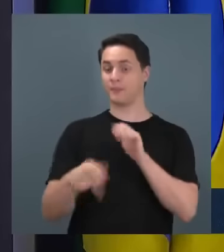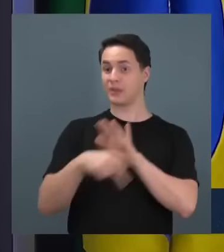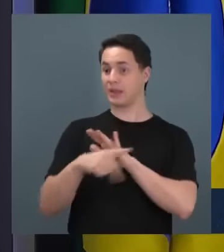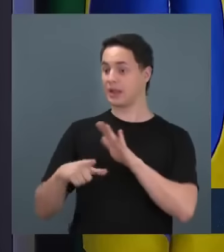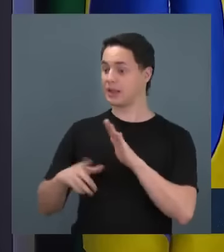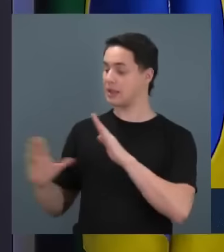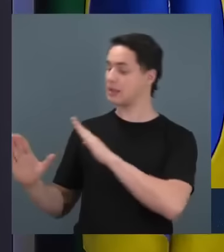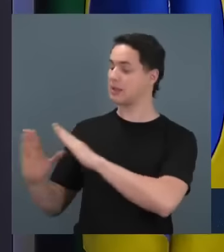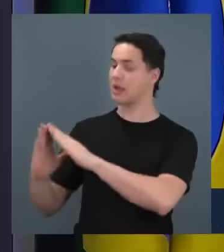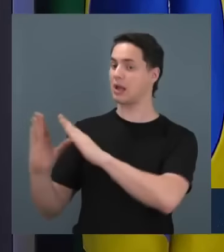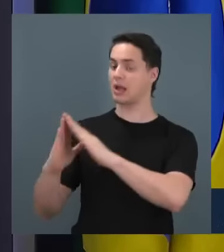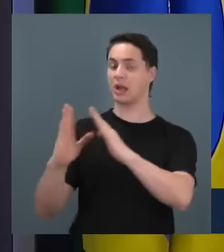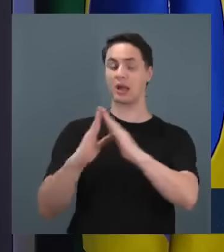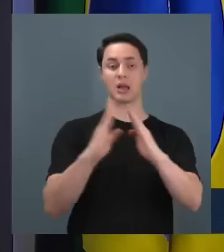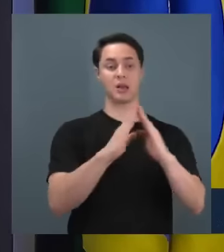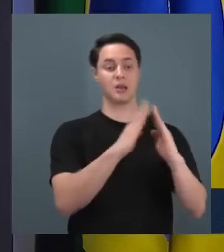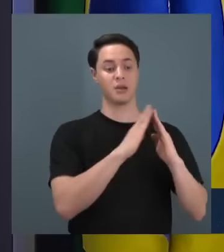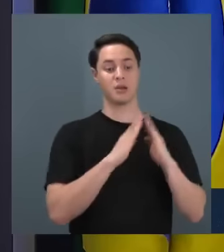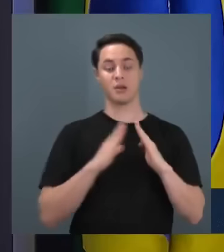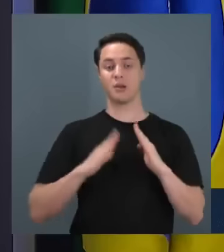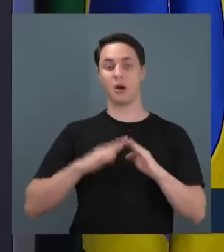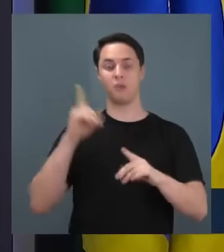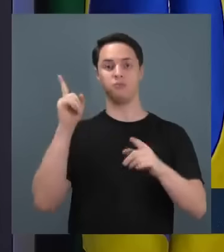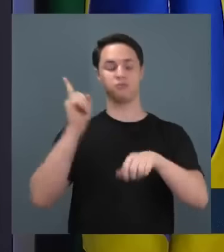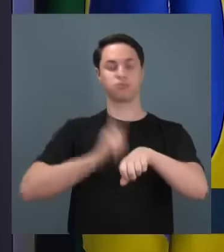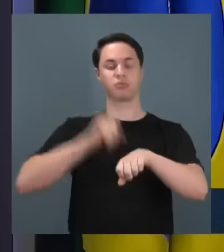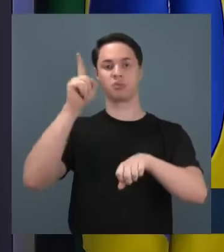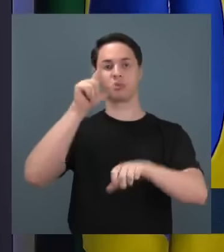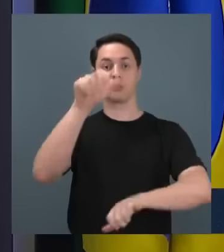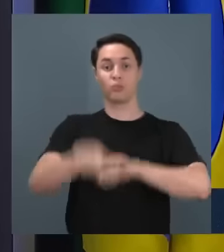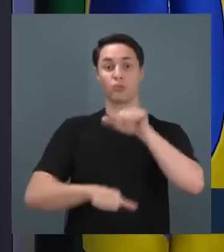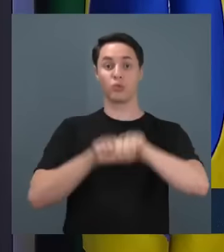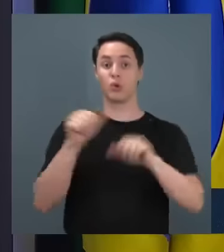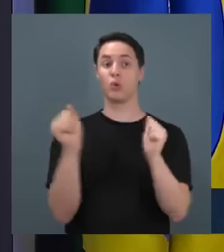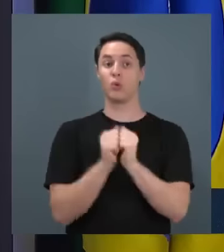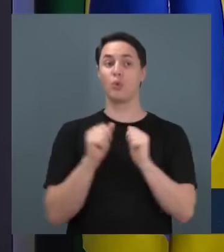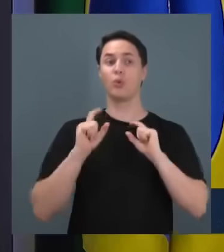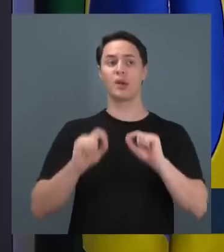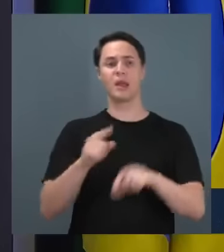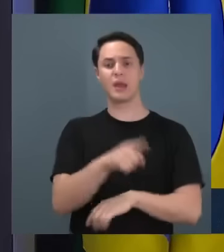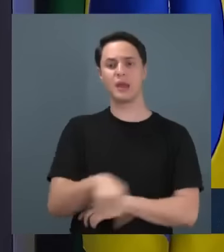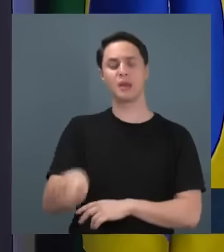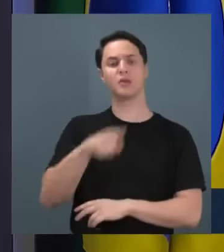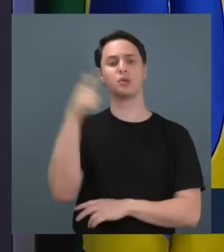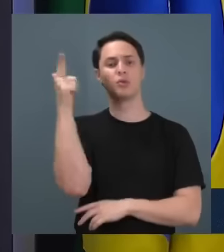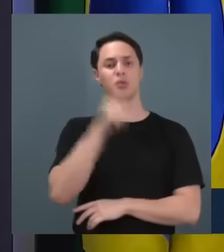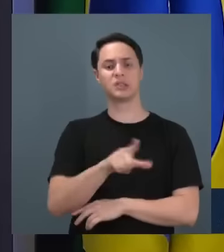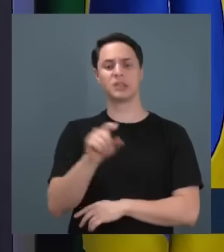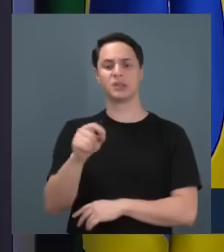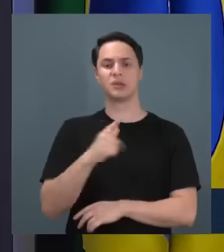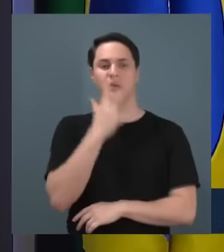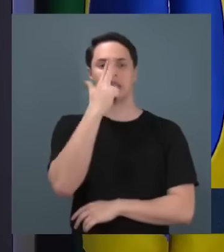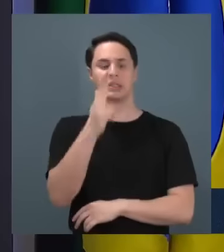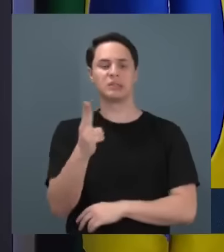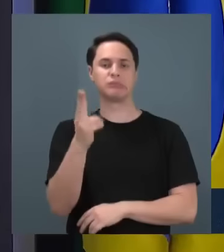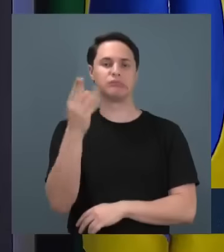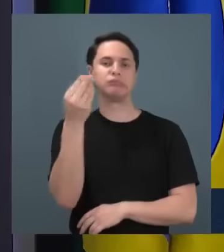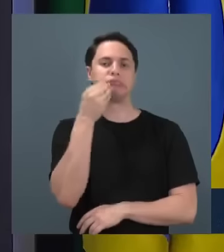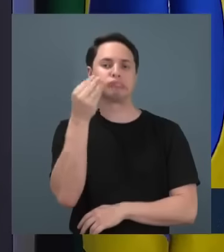lares da noite para o dia, carregando apenas o que conseguem em sacolas improvisadas,